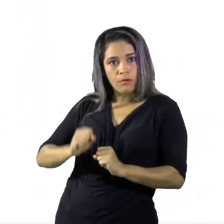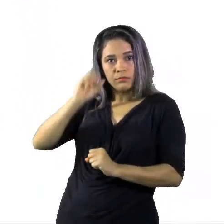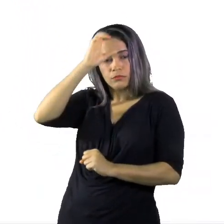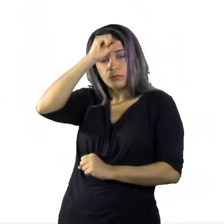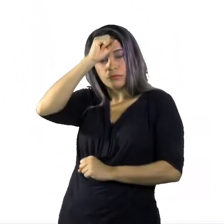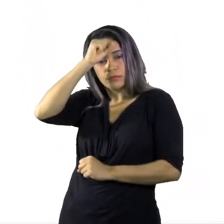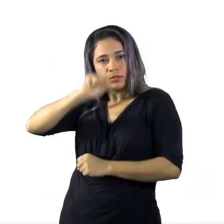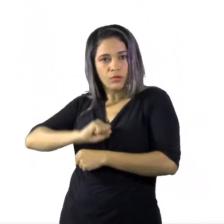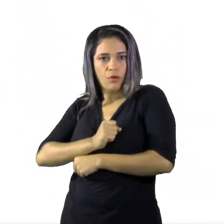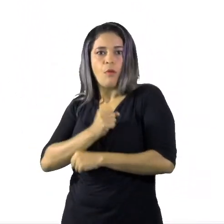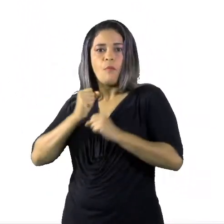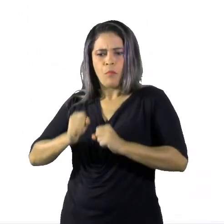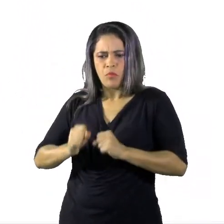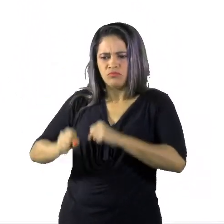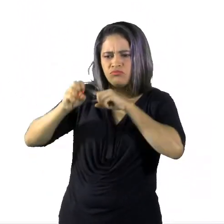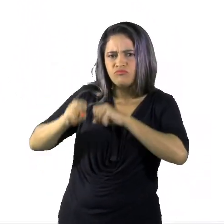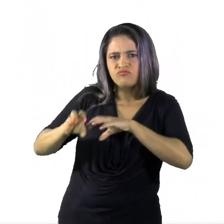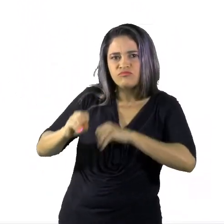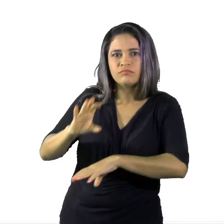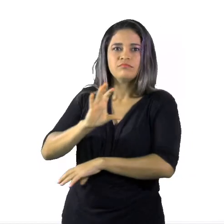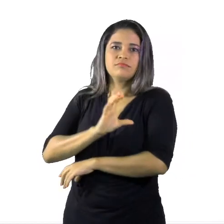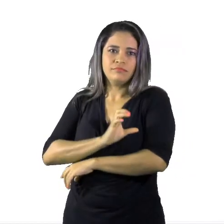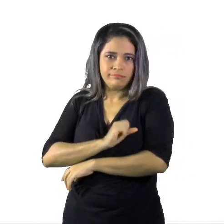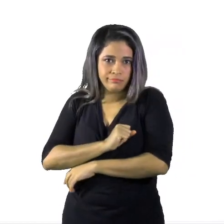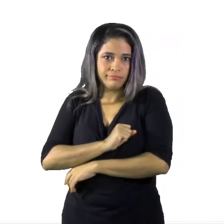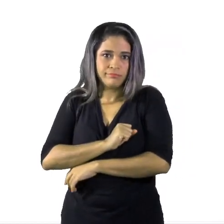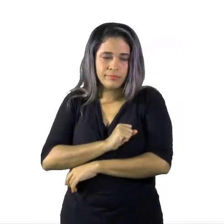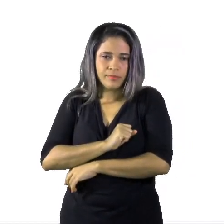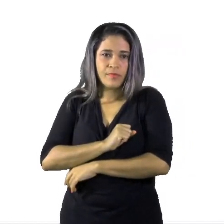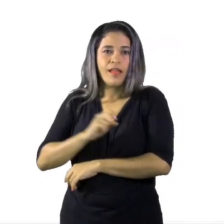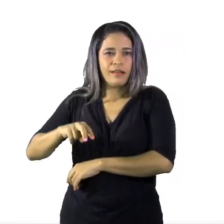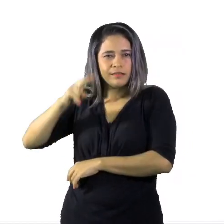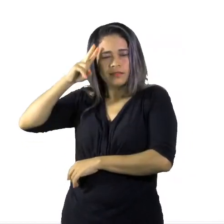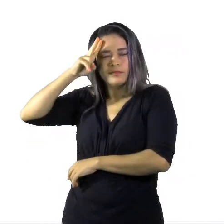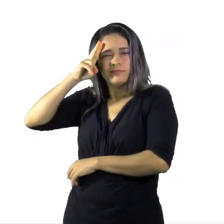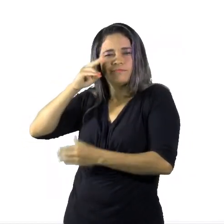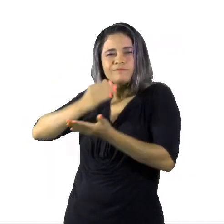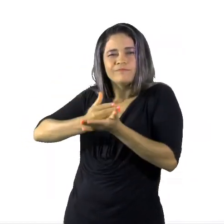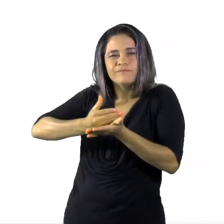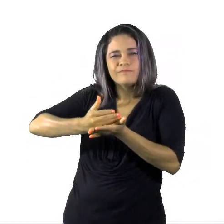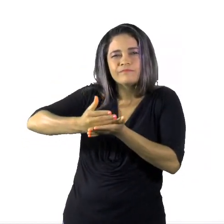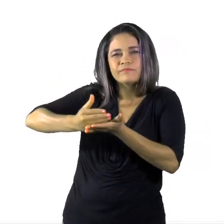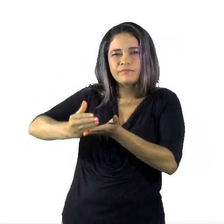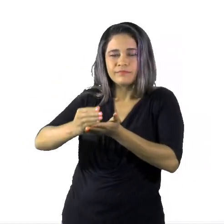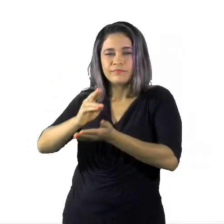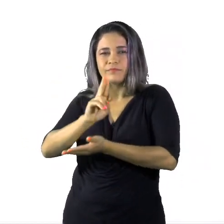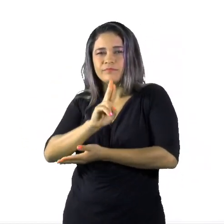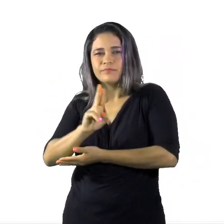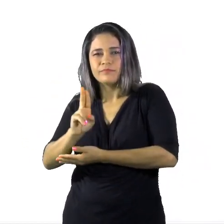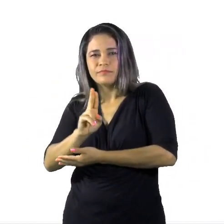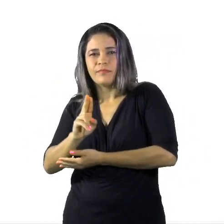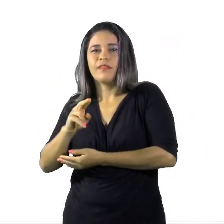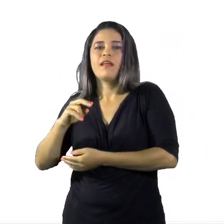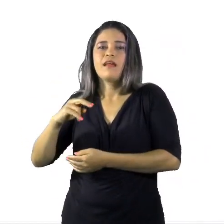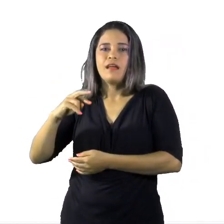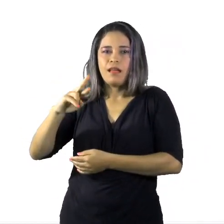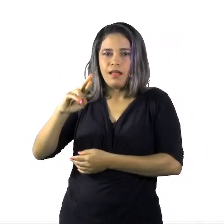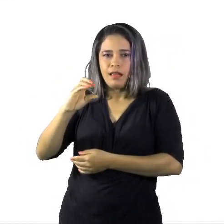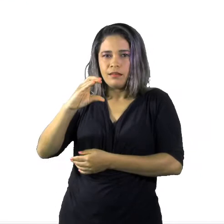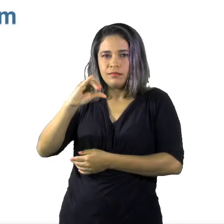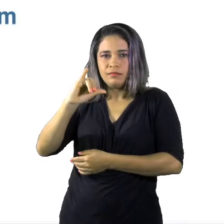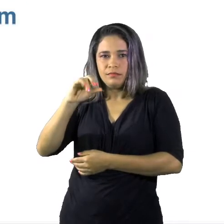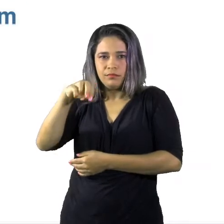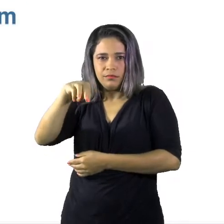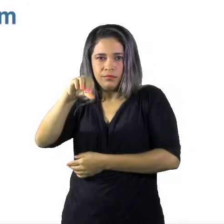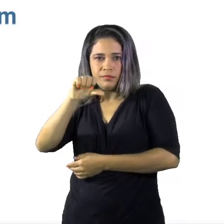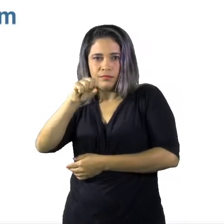ser ensinadas a amar. Essa história começa com o que chamamos de racismo moderno e que tem a